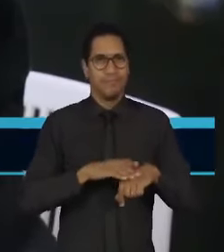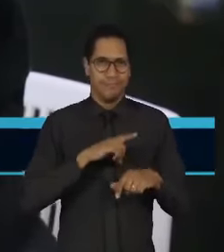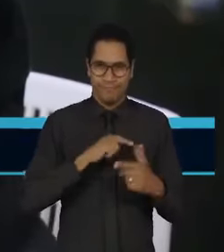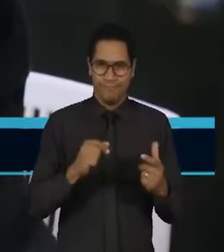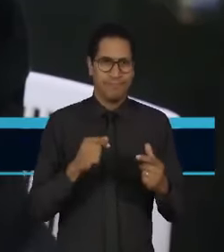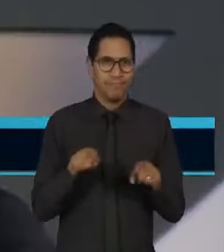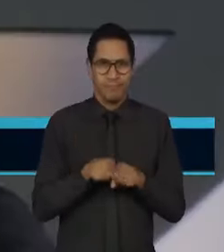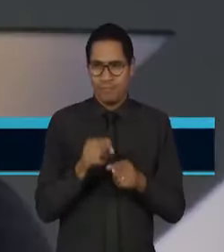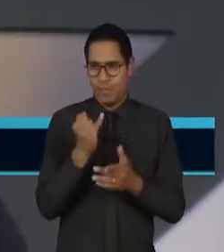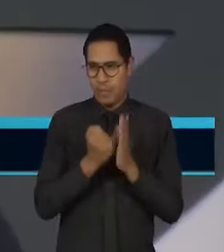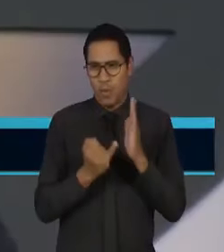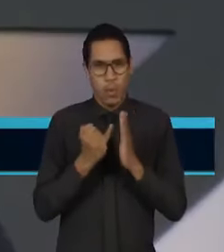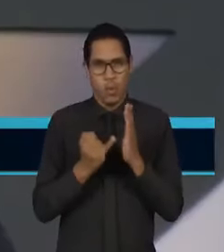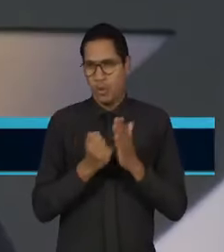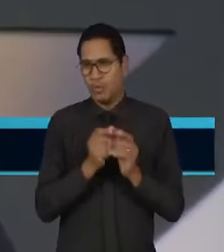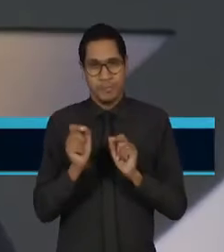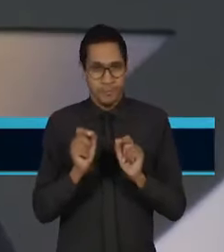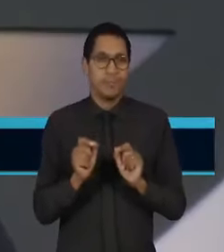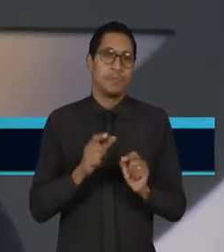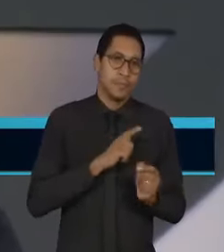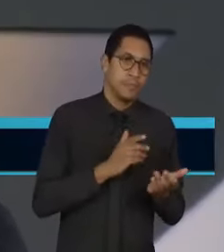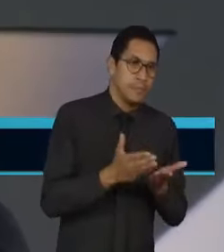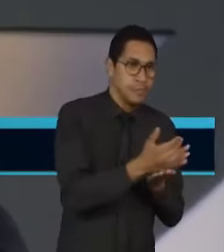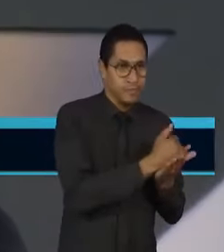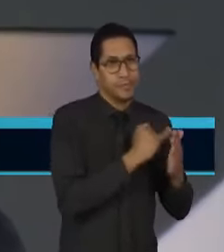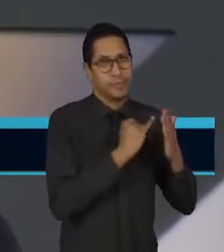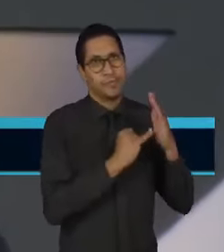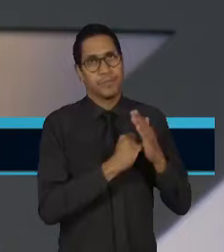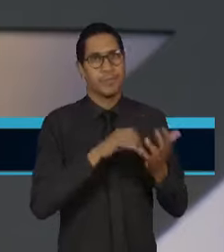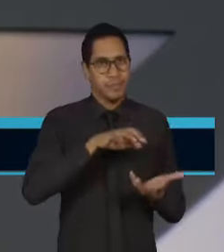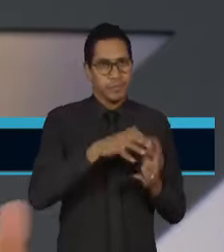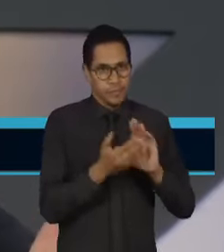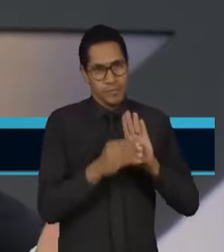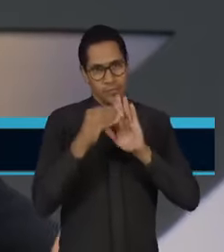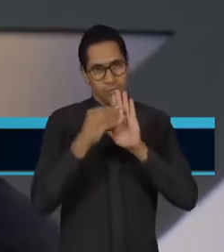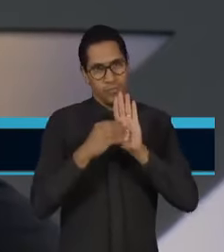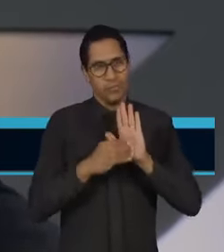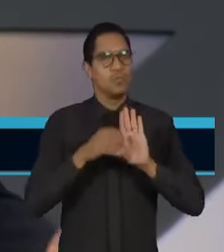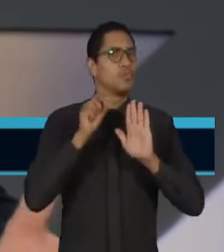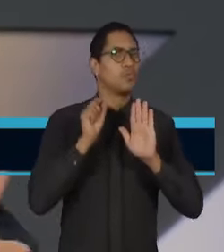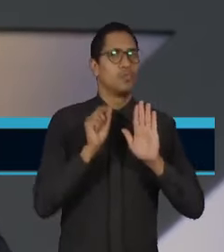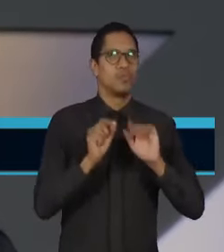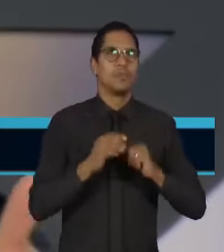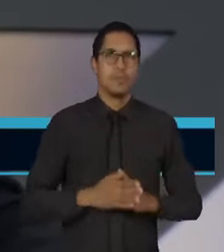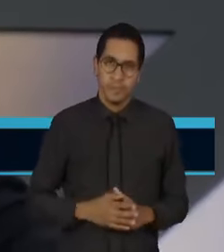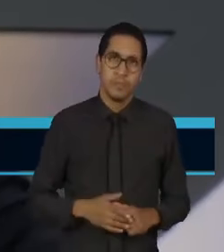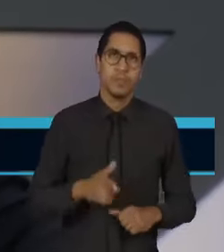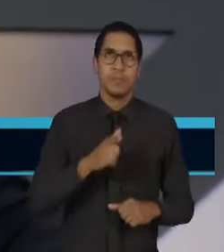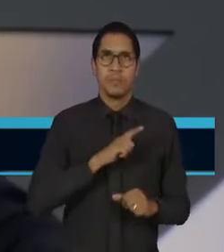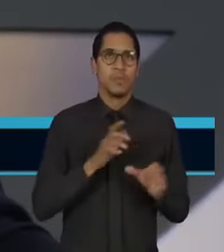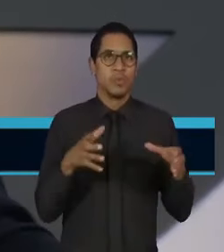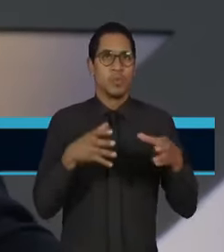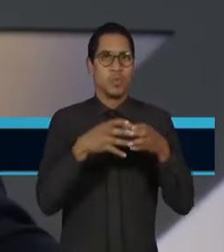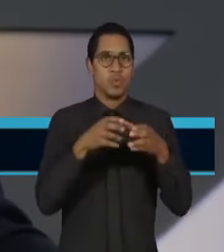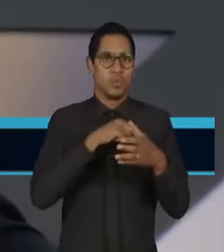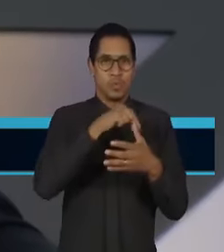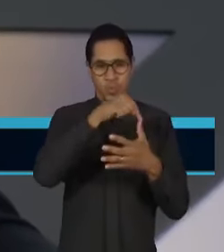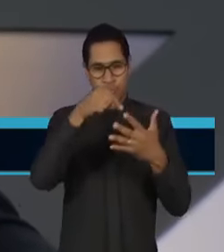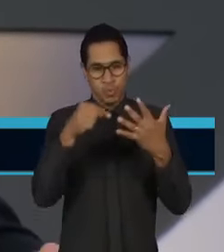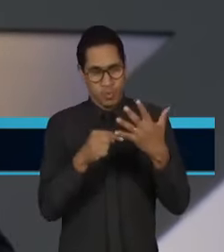ser tributado. Esses tributos que foram feitos, essa reforma que foi feita, o que ela faz? Ela pega um conjunto de